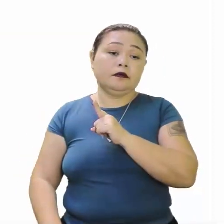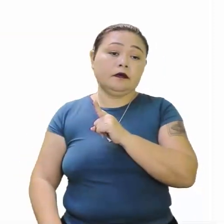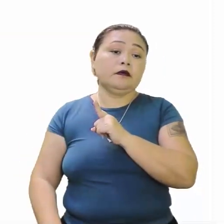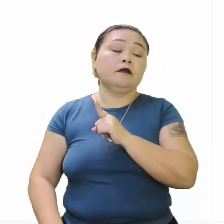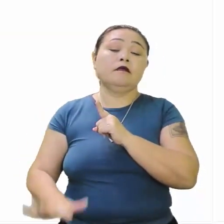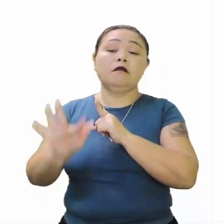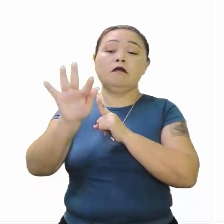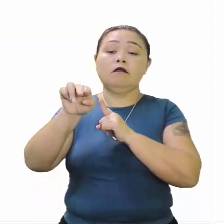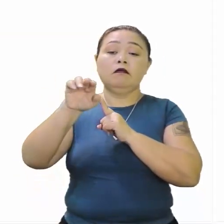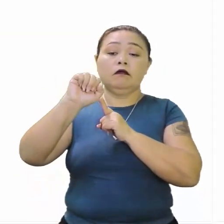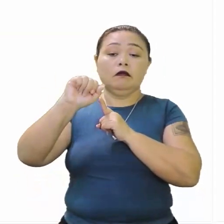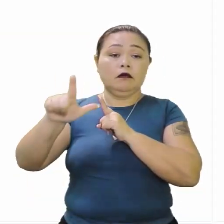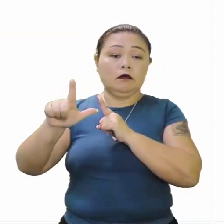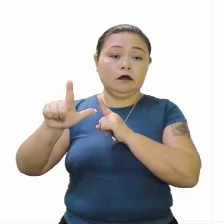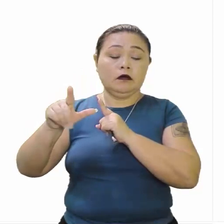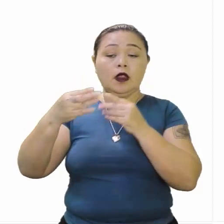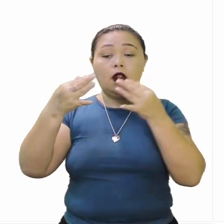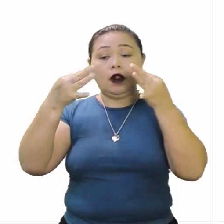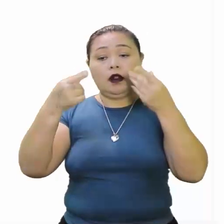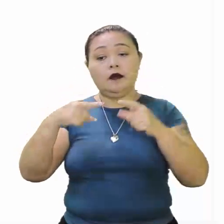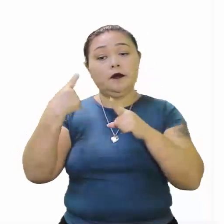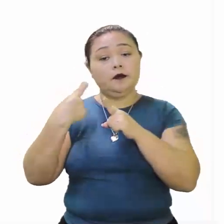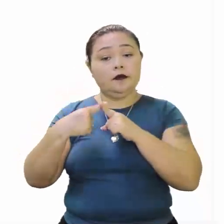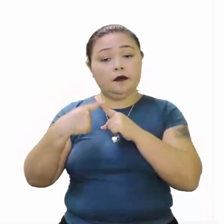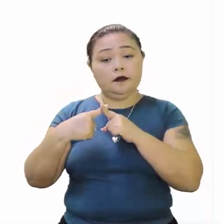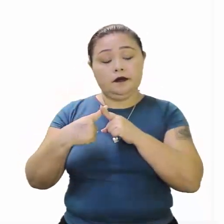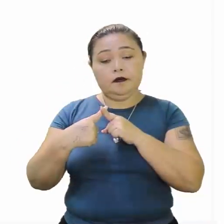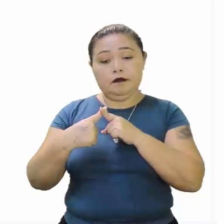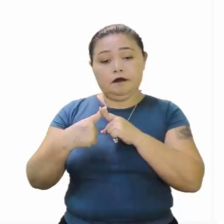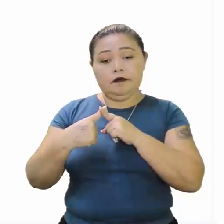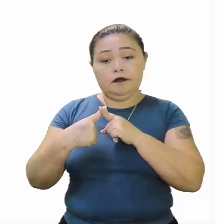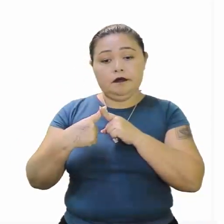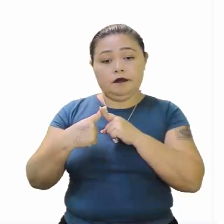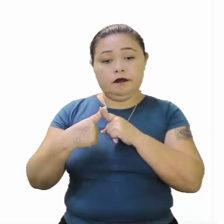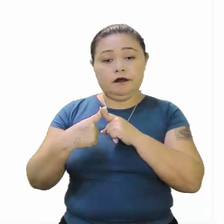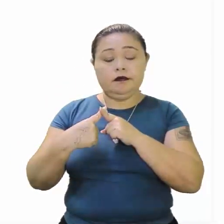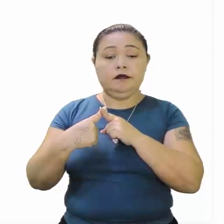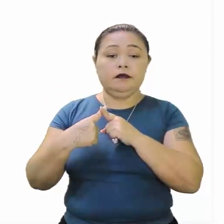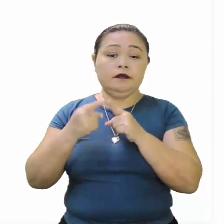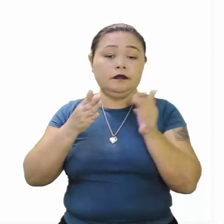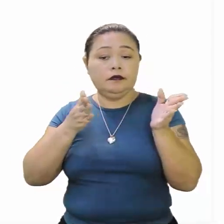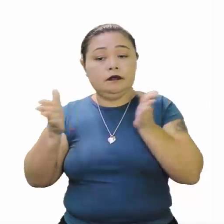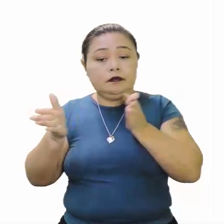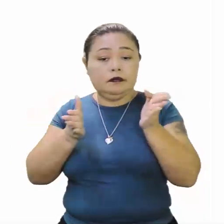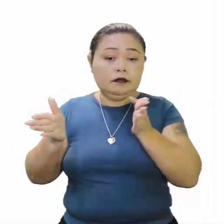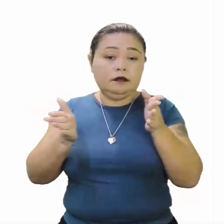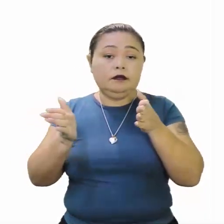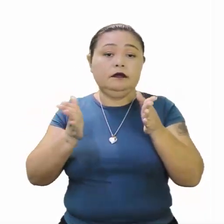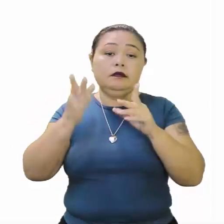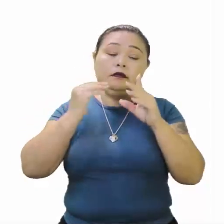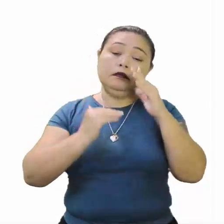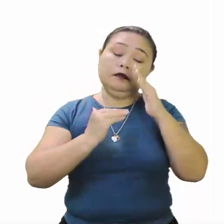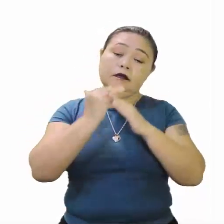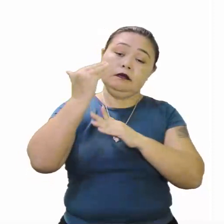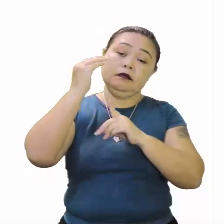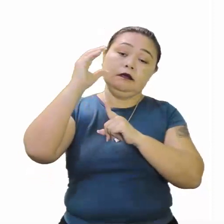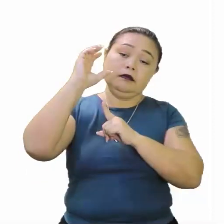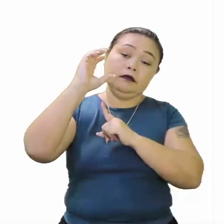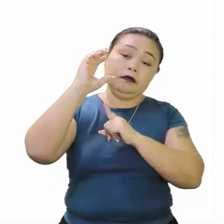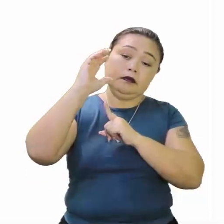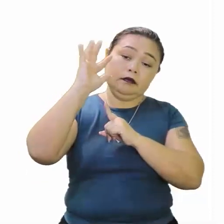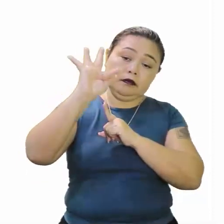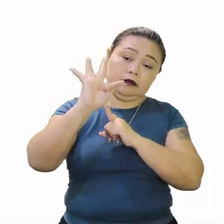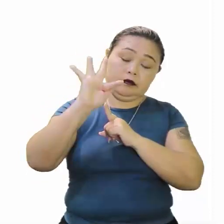O fenol estará líquido, por quê? Porque ele está acima da temperatura de fusão